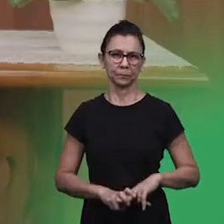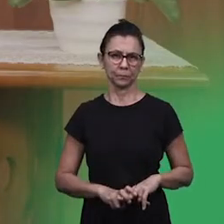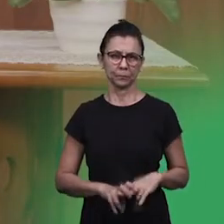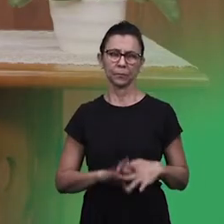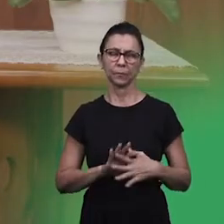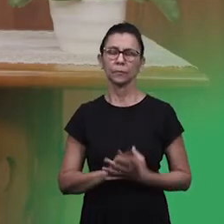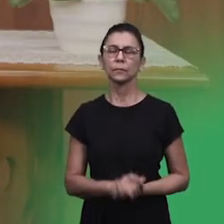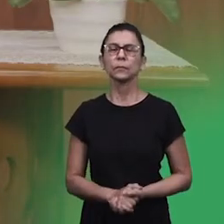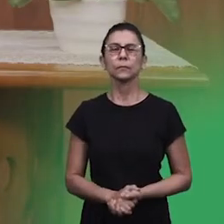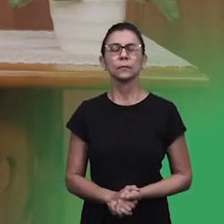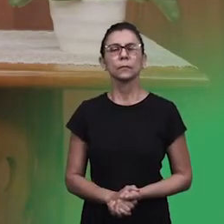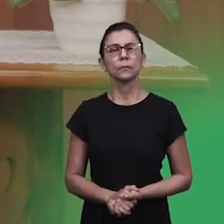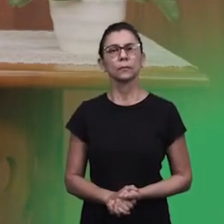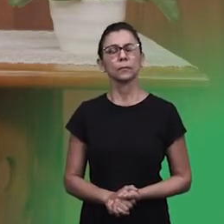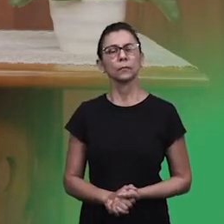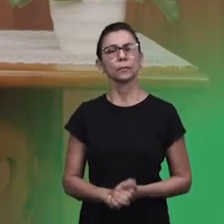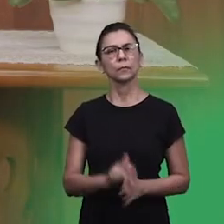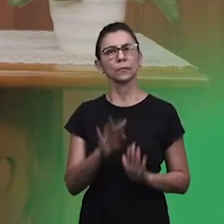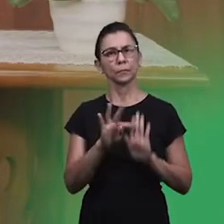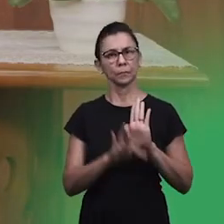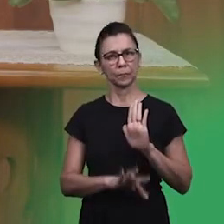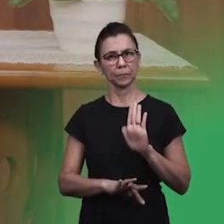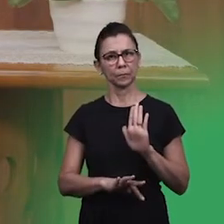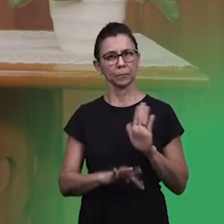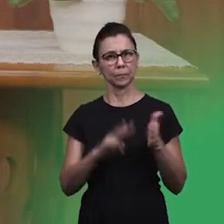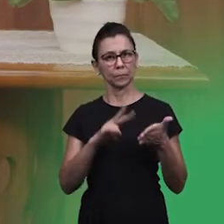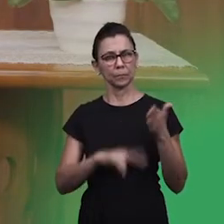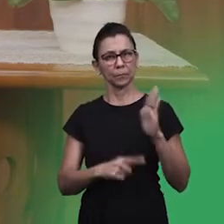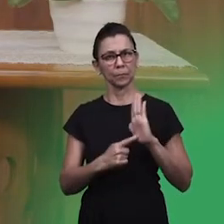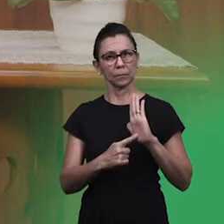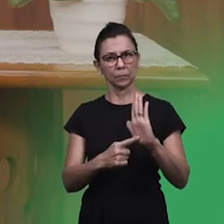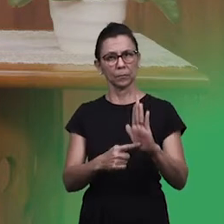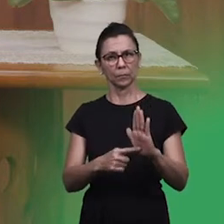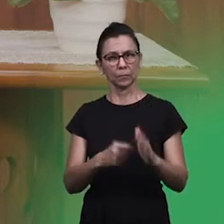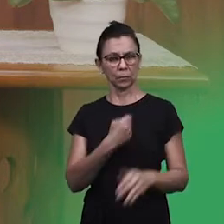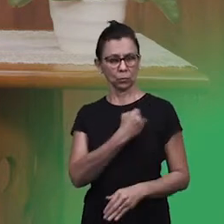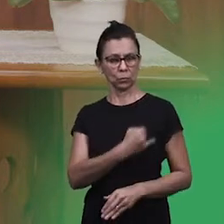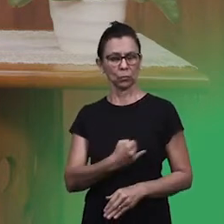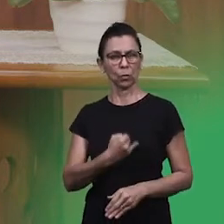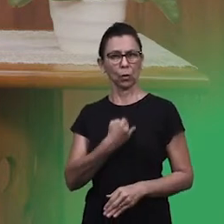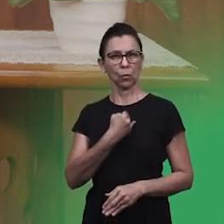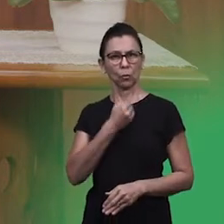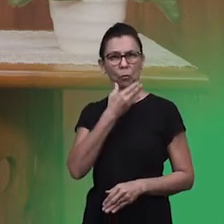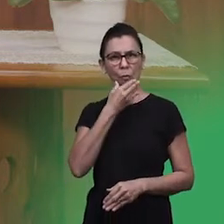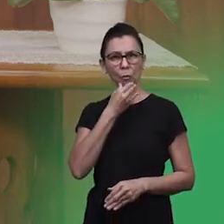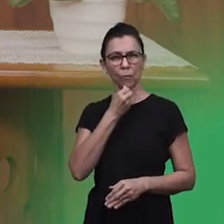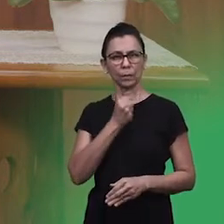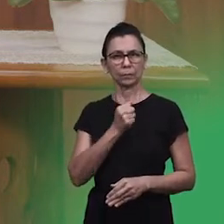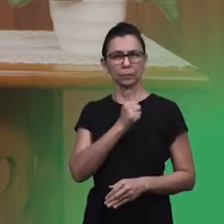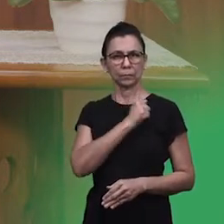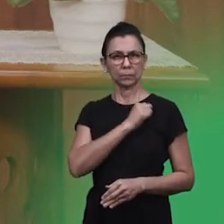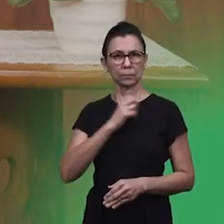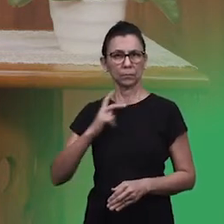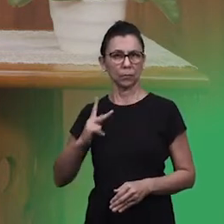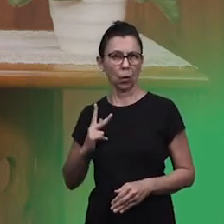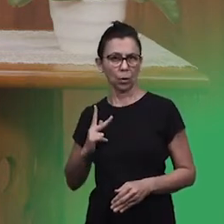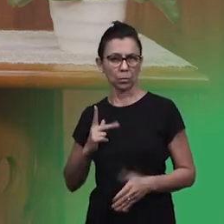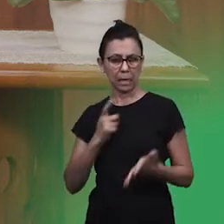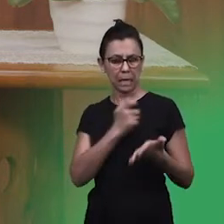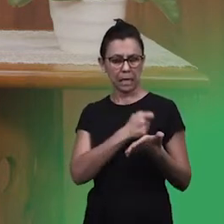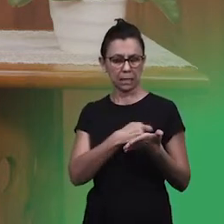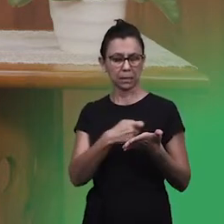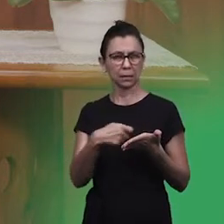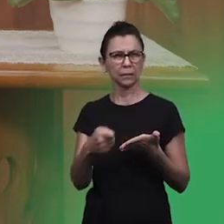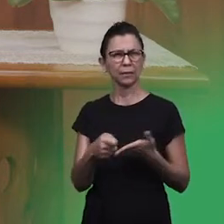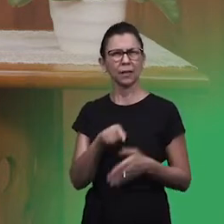Meus irmãos, o texto que nós lemos, ele foi escrito pelo apóstolo João. No momento em que ele estava na